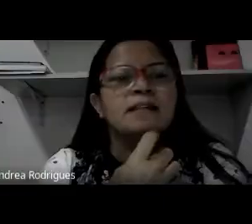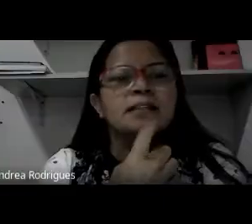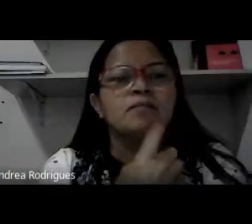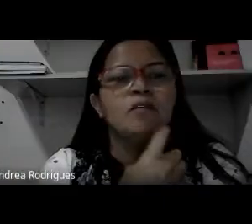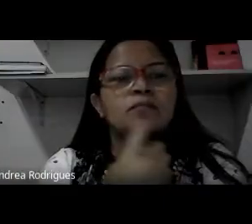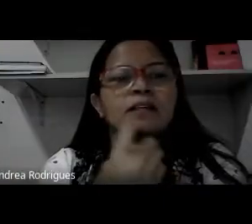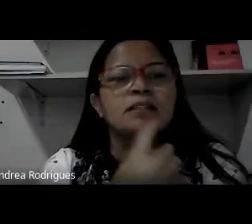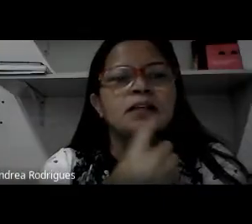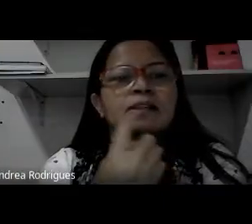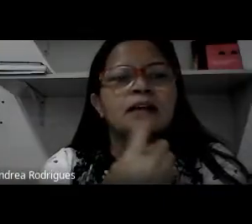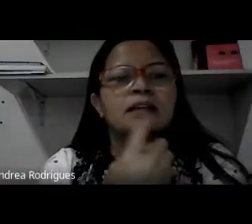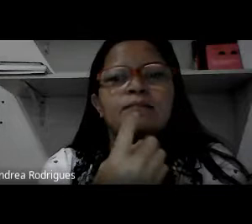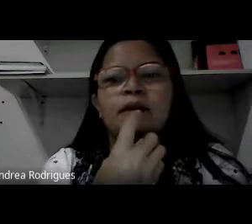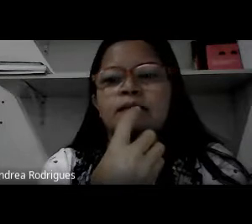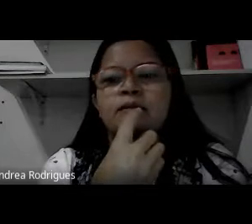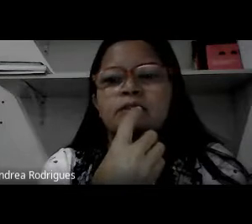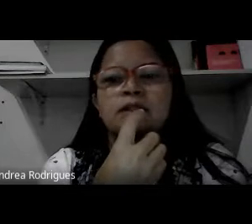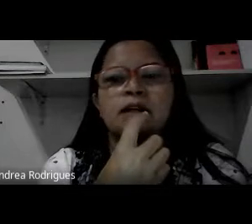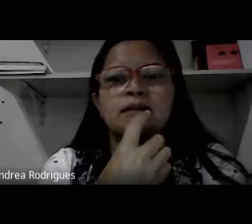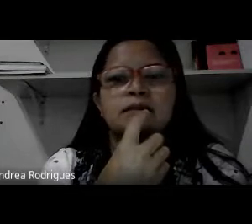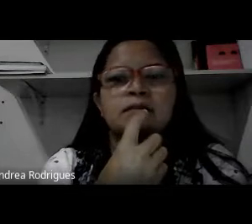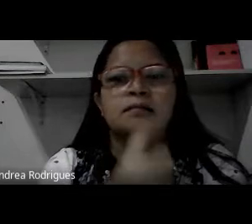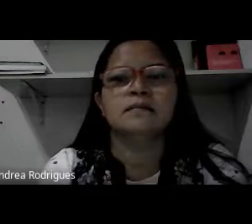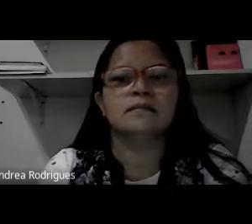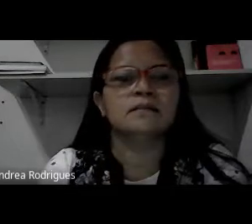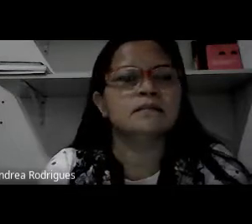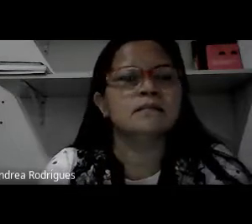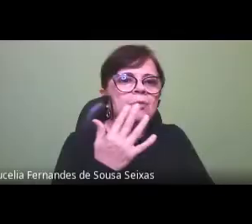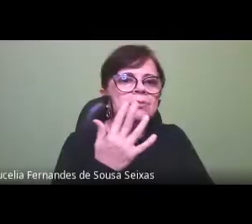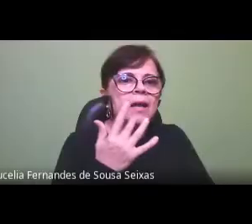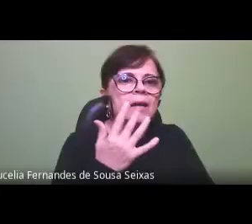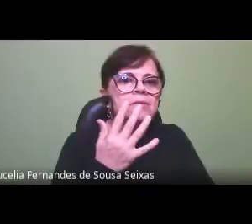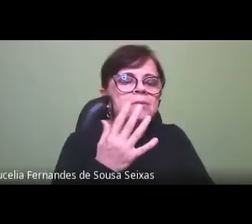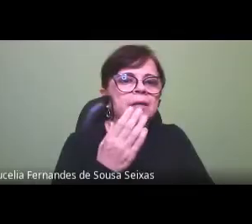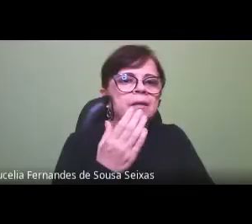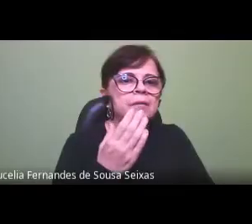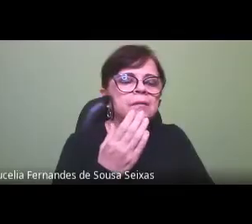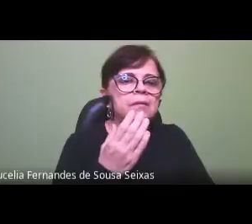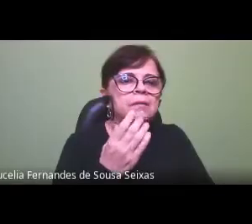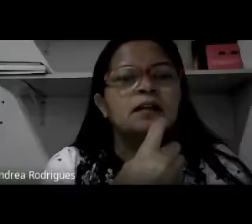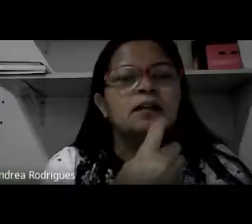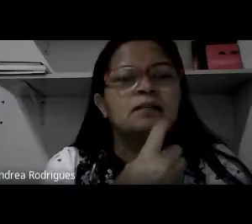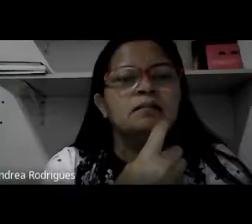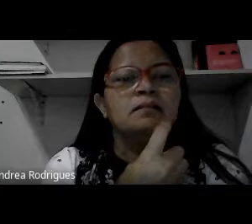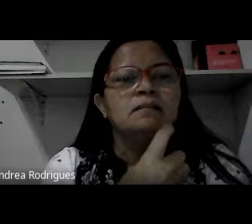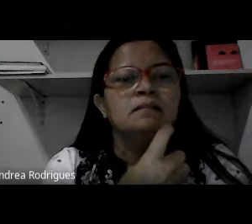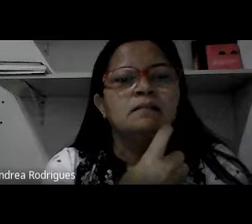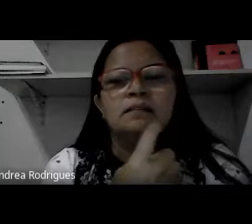Esse tracinho, igual um tezinho deitado aí, perto da mãozinha, Raíssa. Ah, é um traço, né? É.